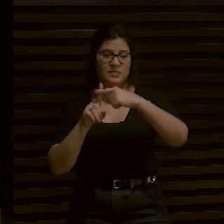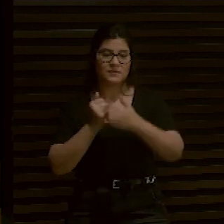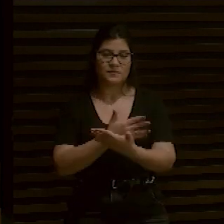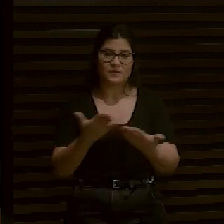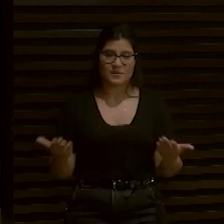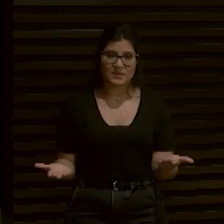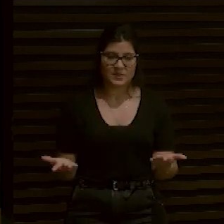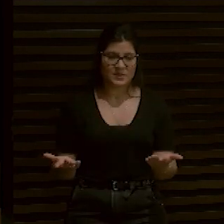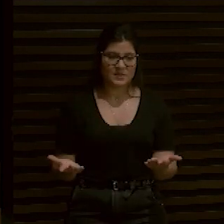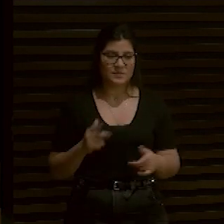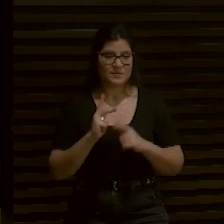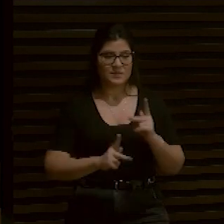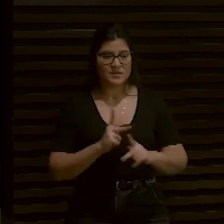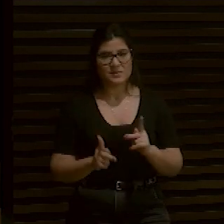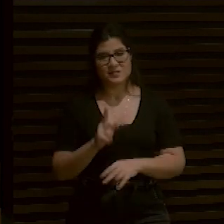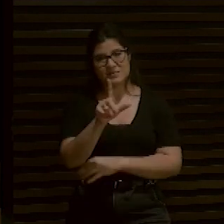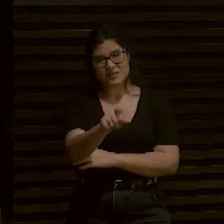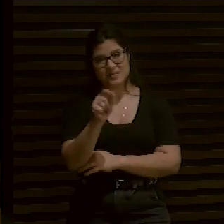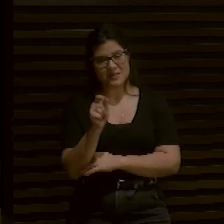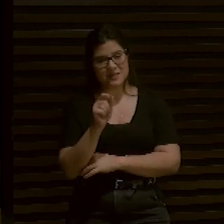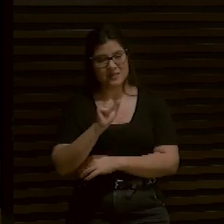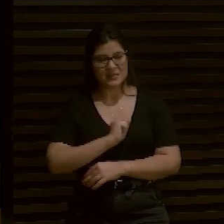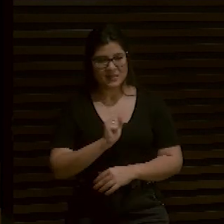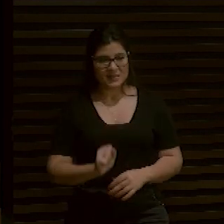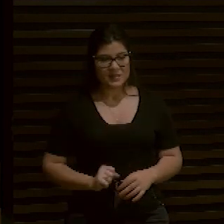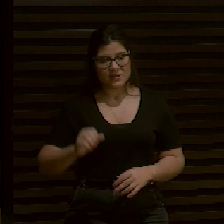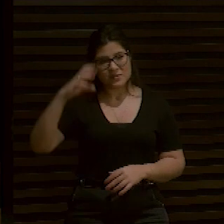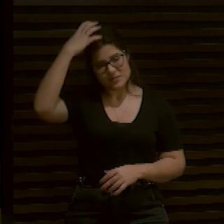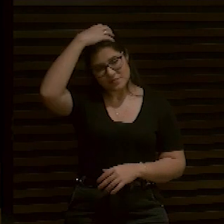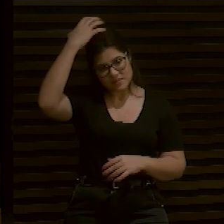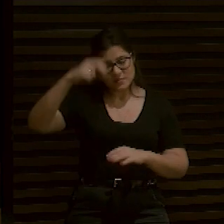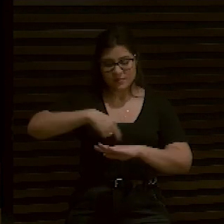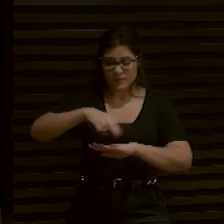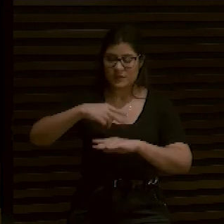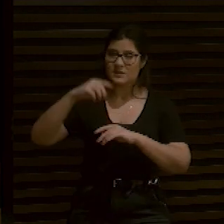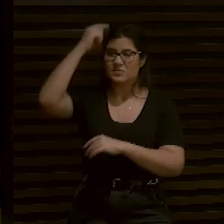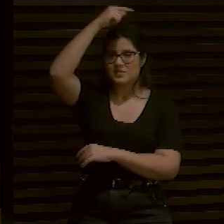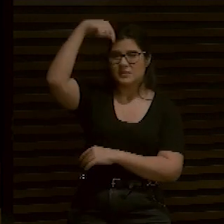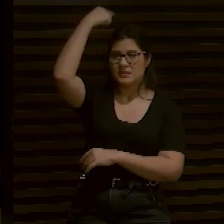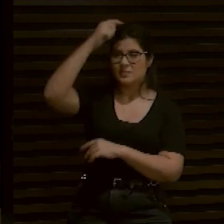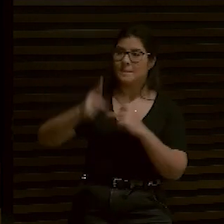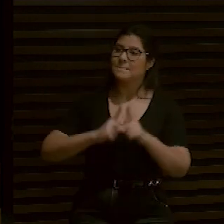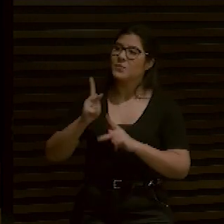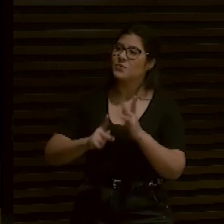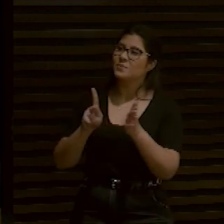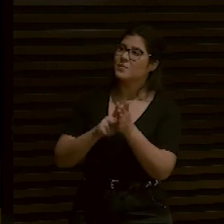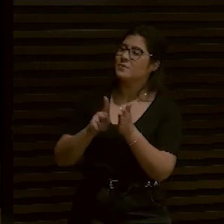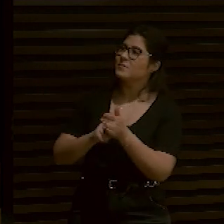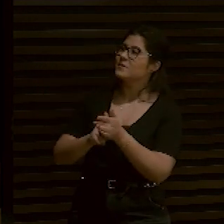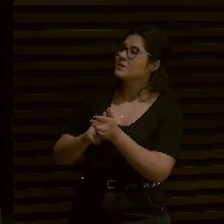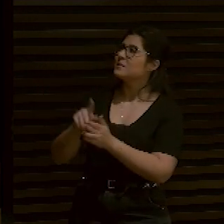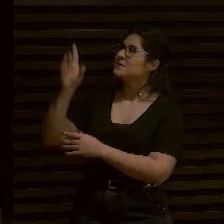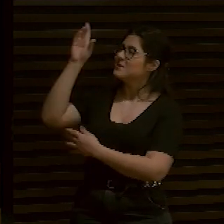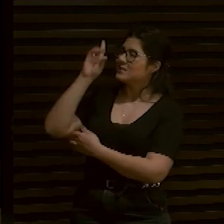sois raça eleita, sacerdócio real, nação santa, povo de propriedade exclusiva